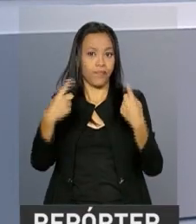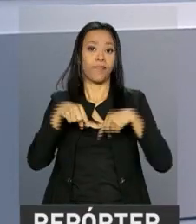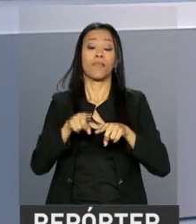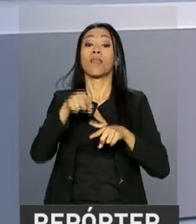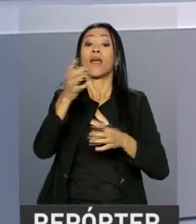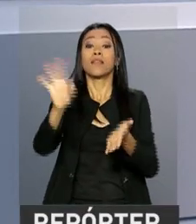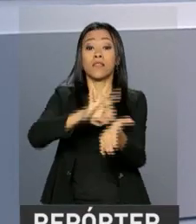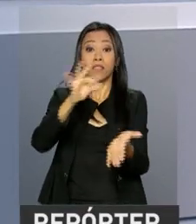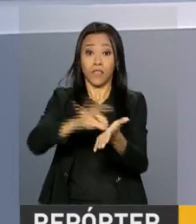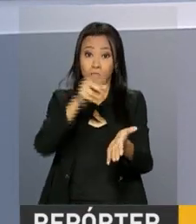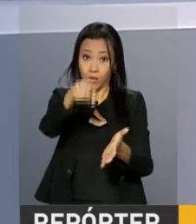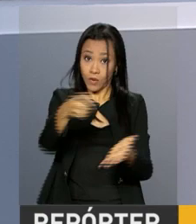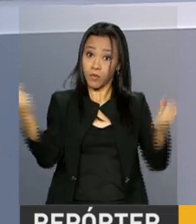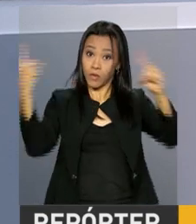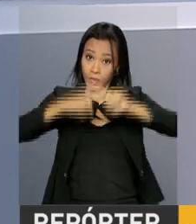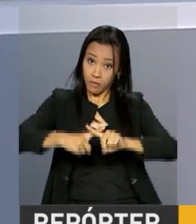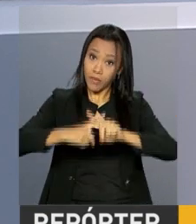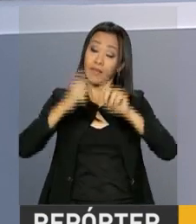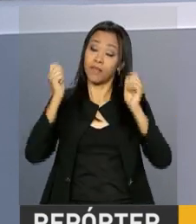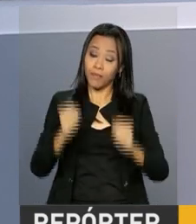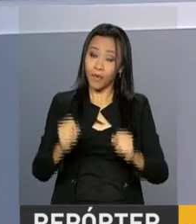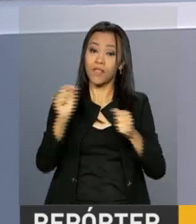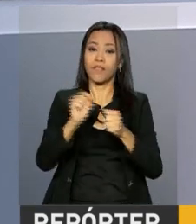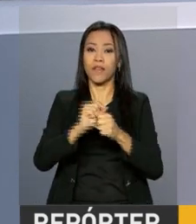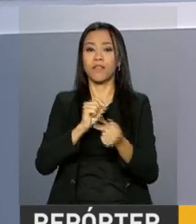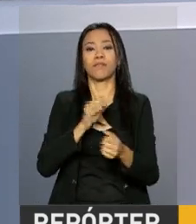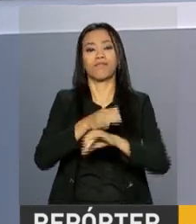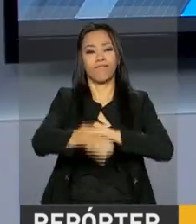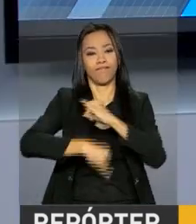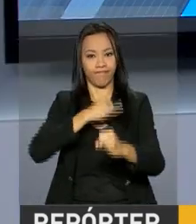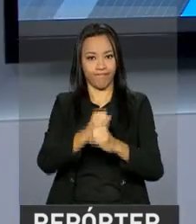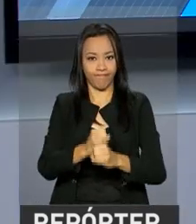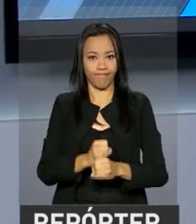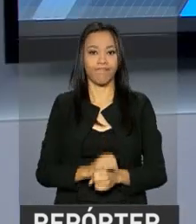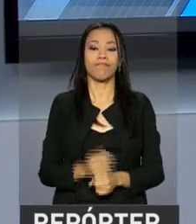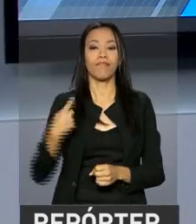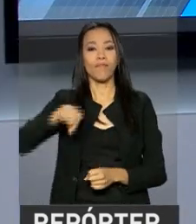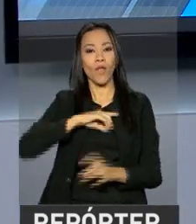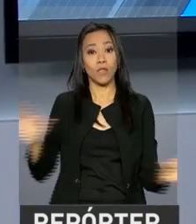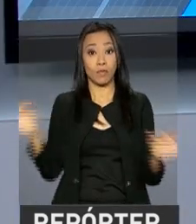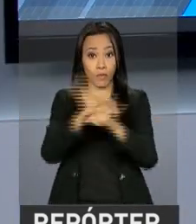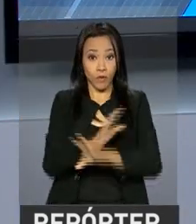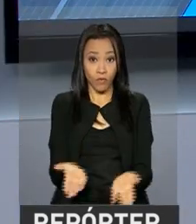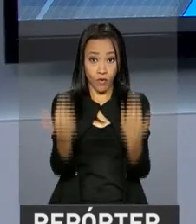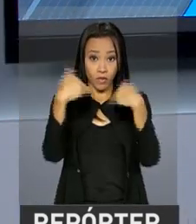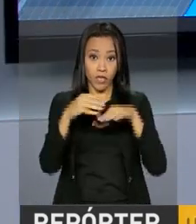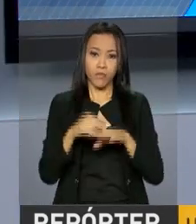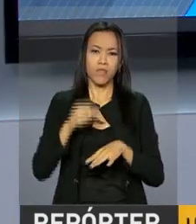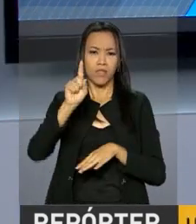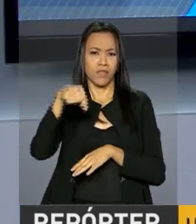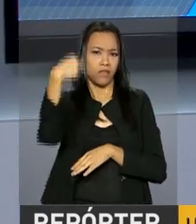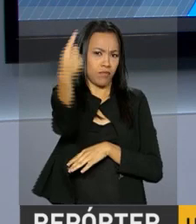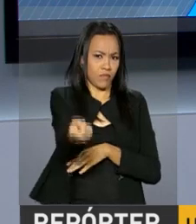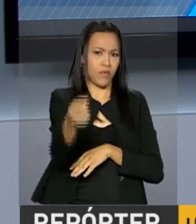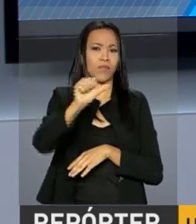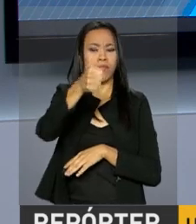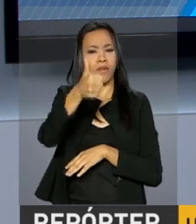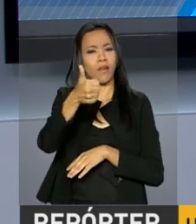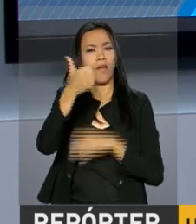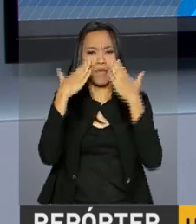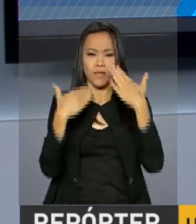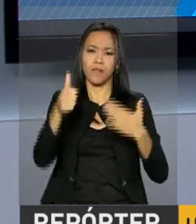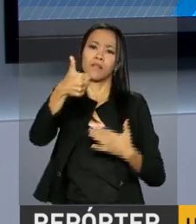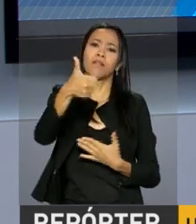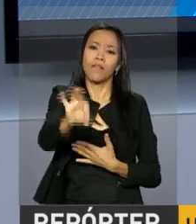paraa olimpíada brasileira de robótica podem ser feitas pela internet a gente fica por aqui voltamos em uma hora na próxima edição do